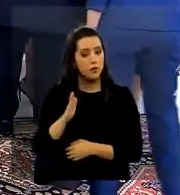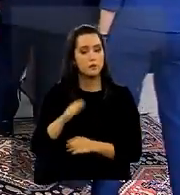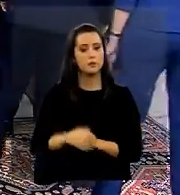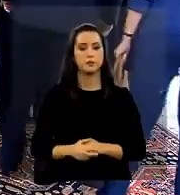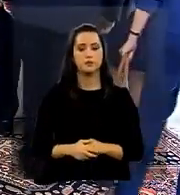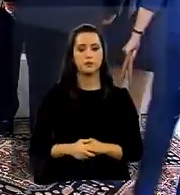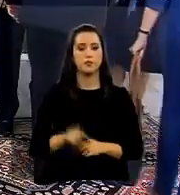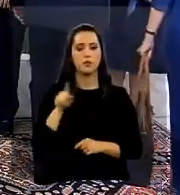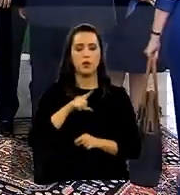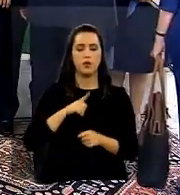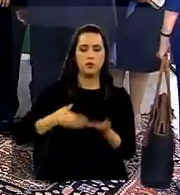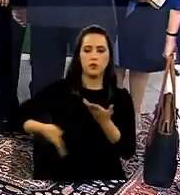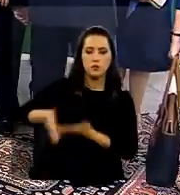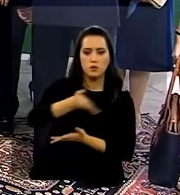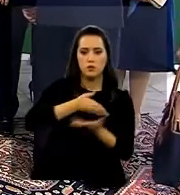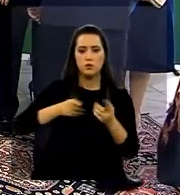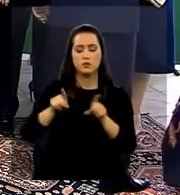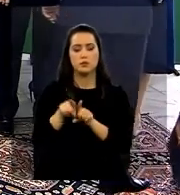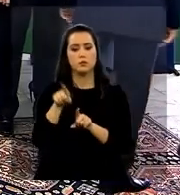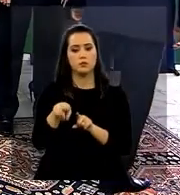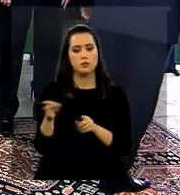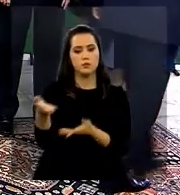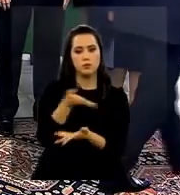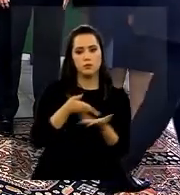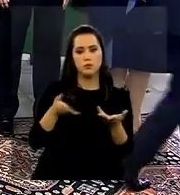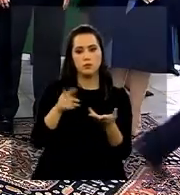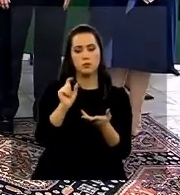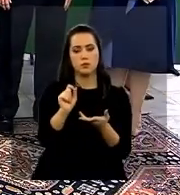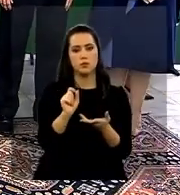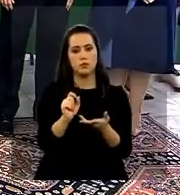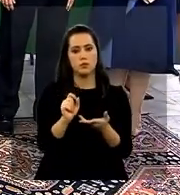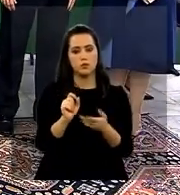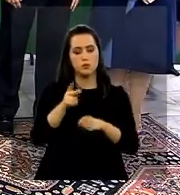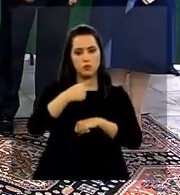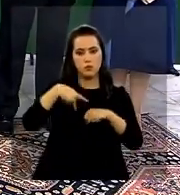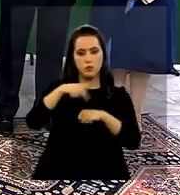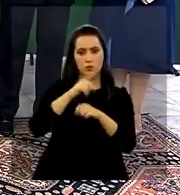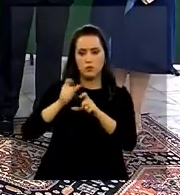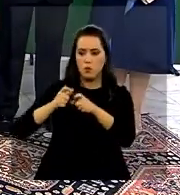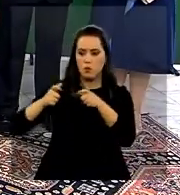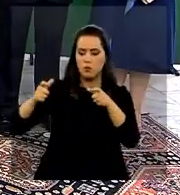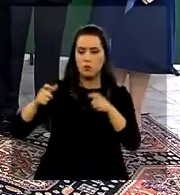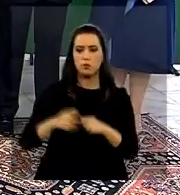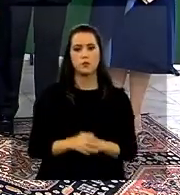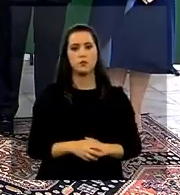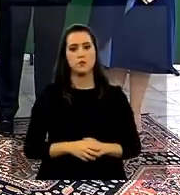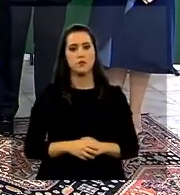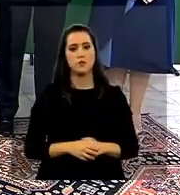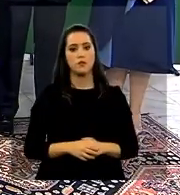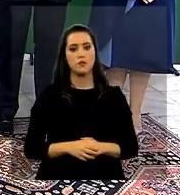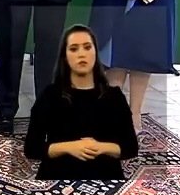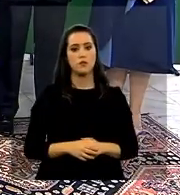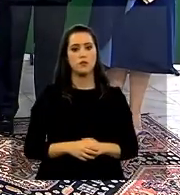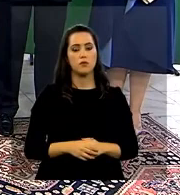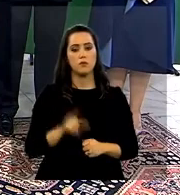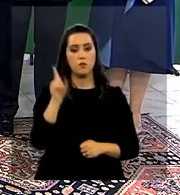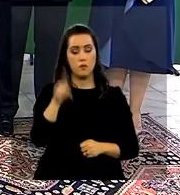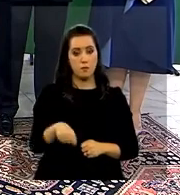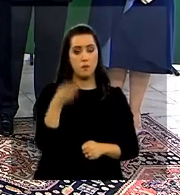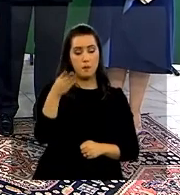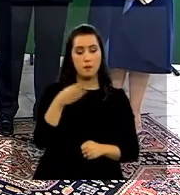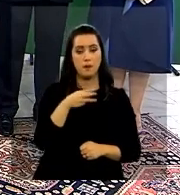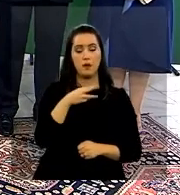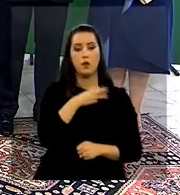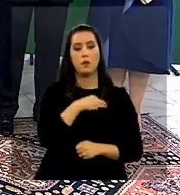Então eles têm relações... É um país continental. Embaixador Manuel Domingos Augusto, ministro das